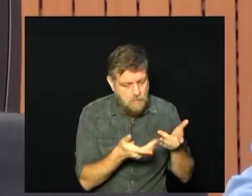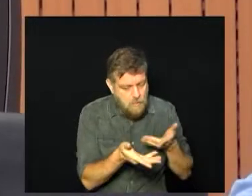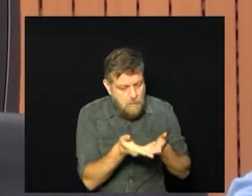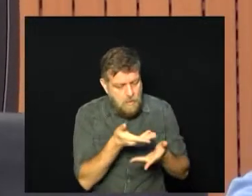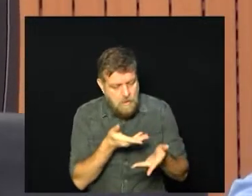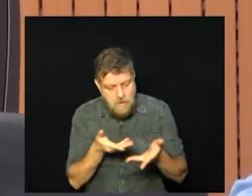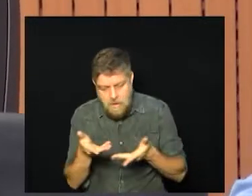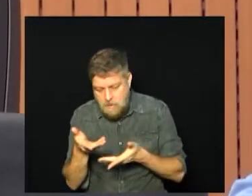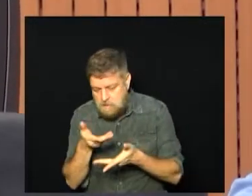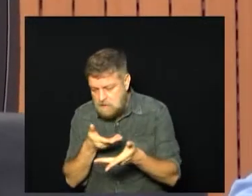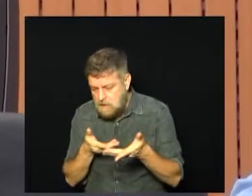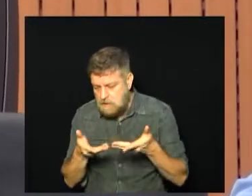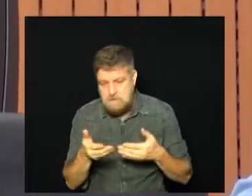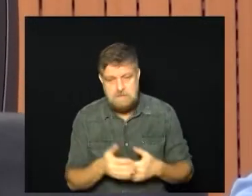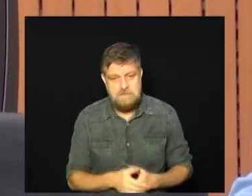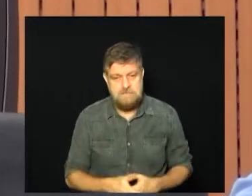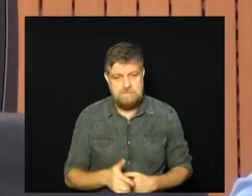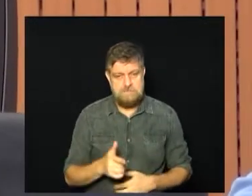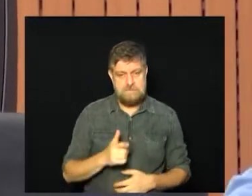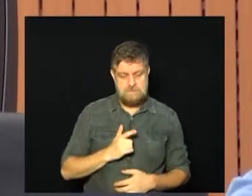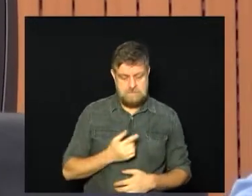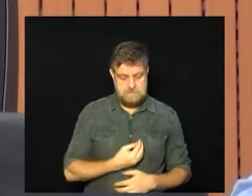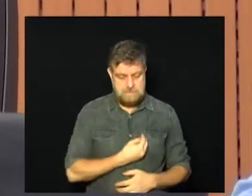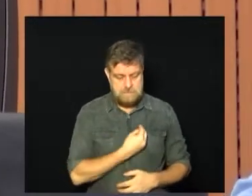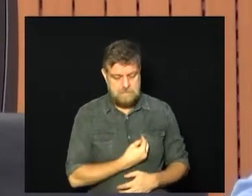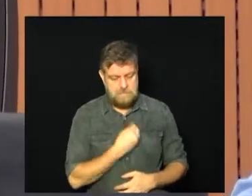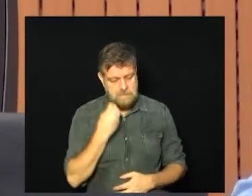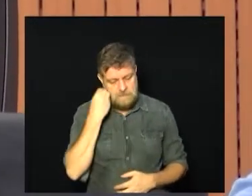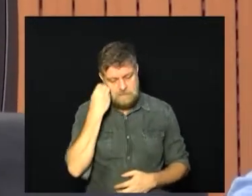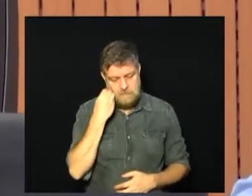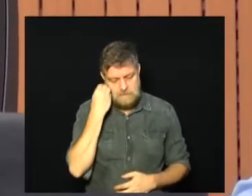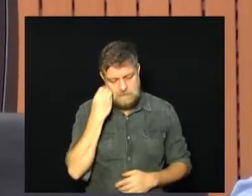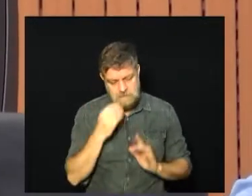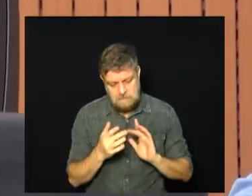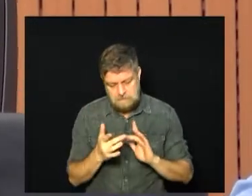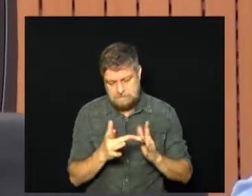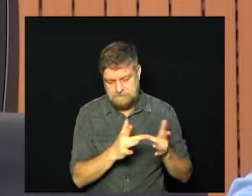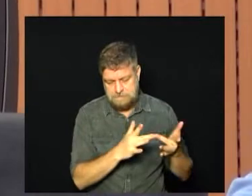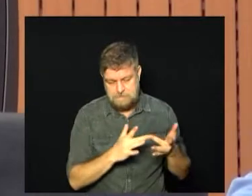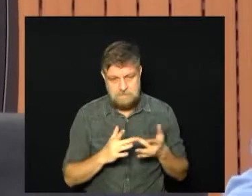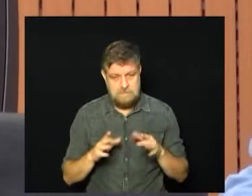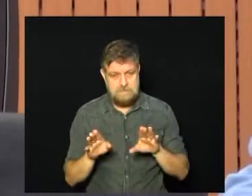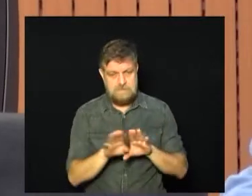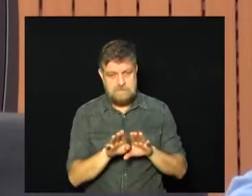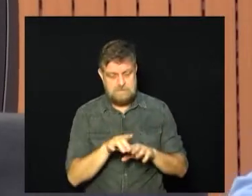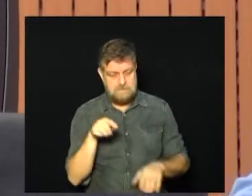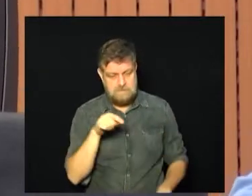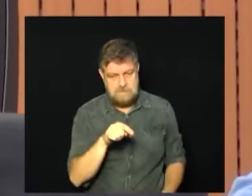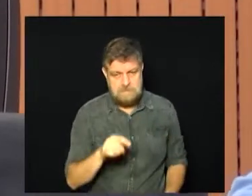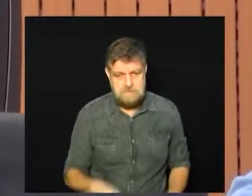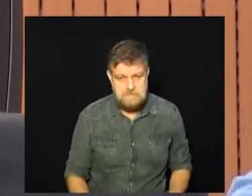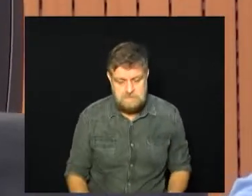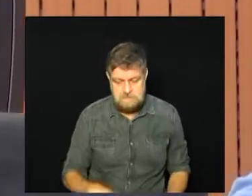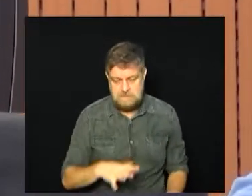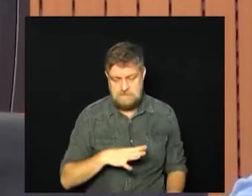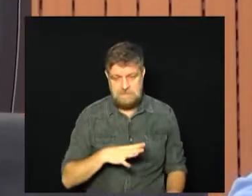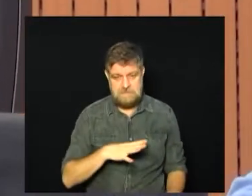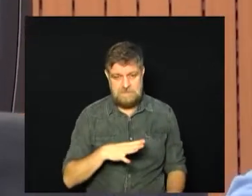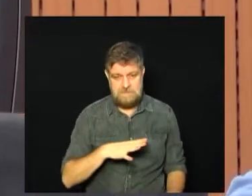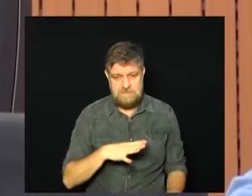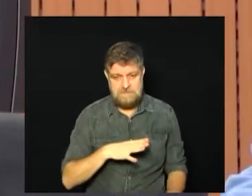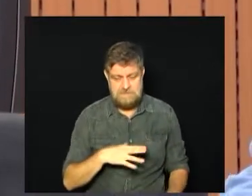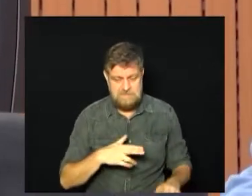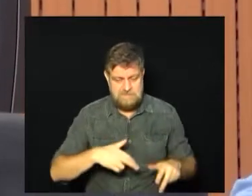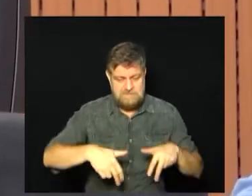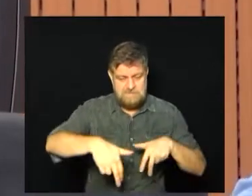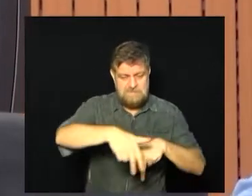fruição, a vivência saudável e, por conseguinte, uma imagem urbana também